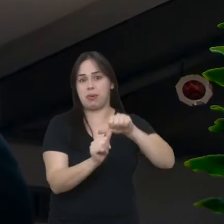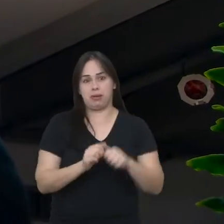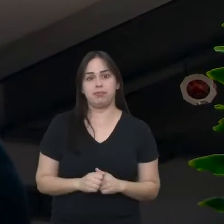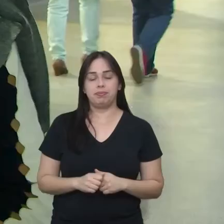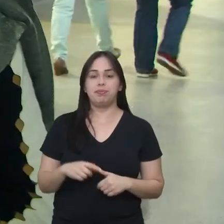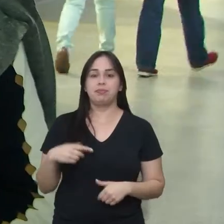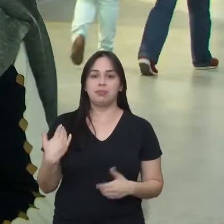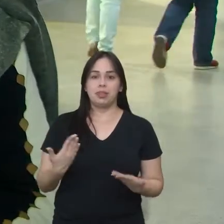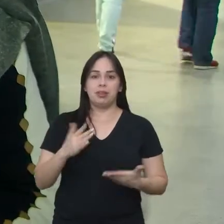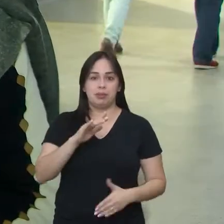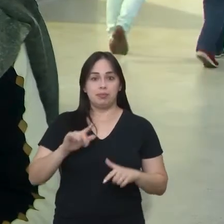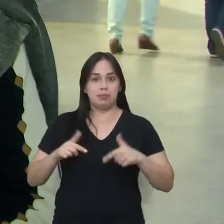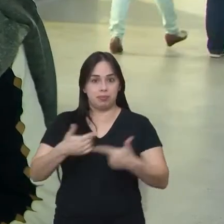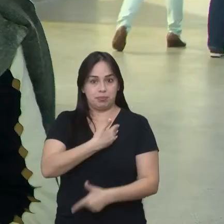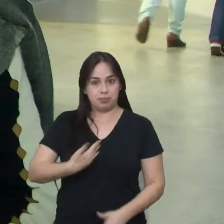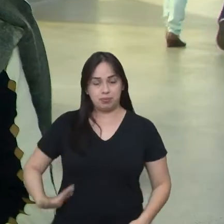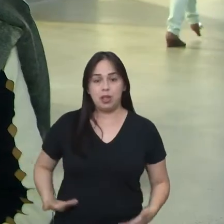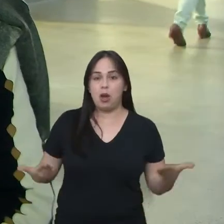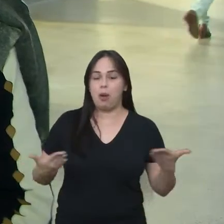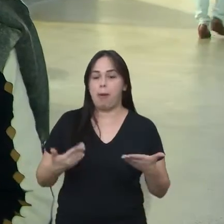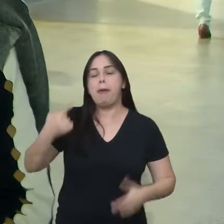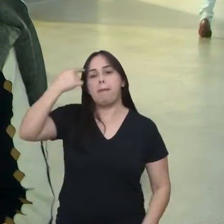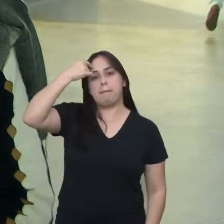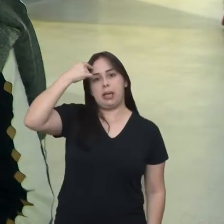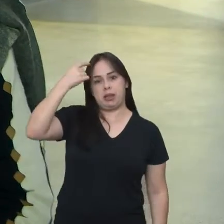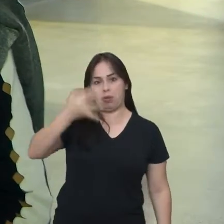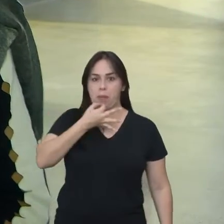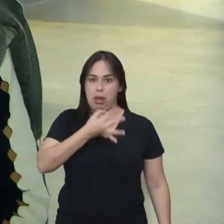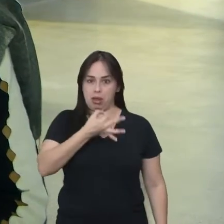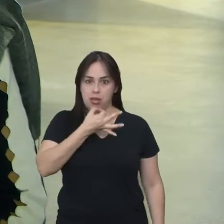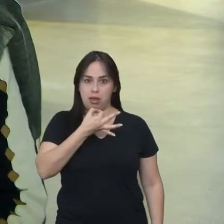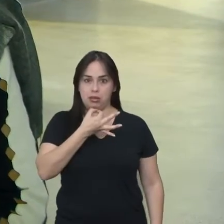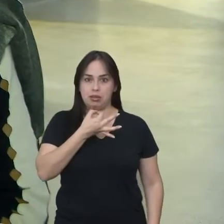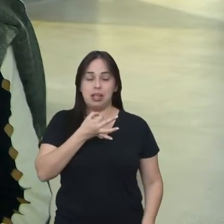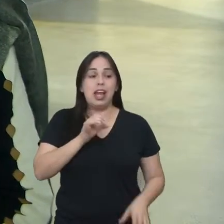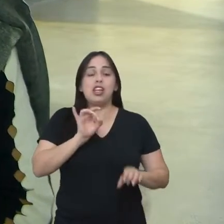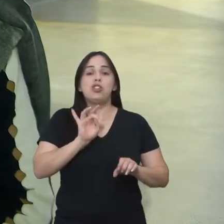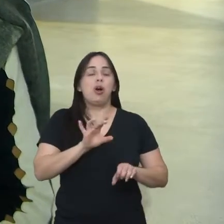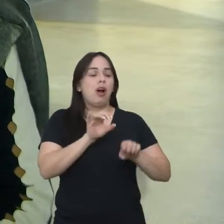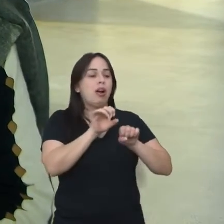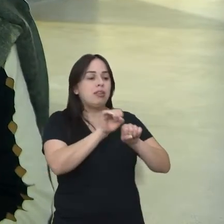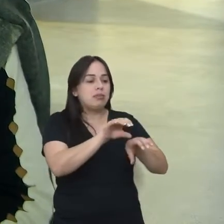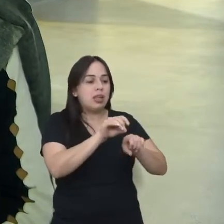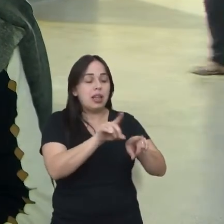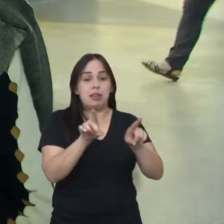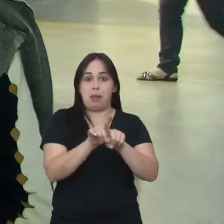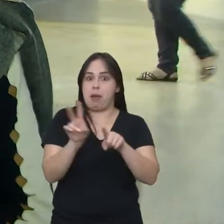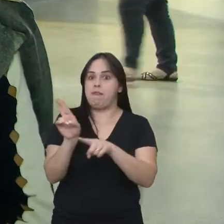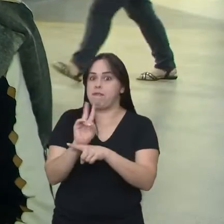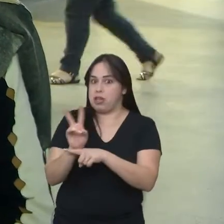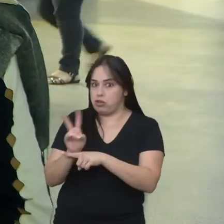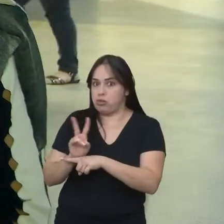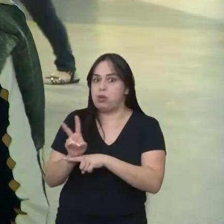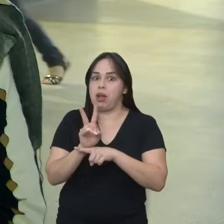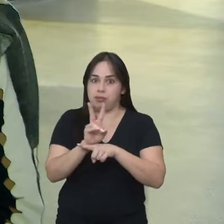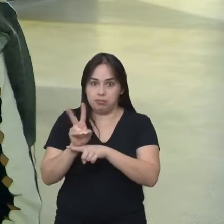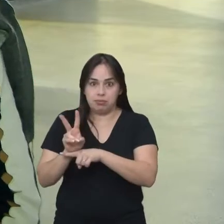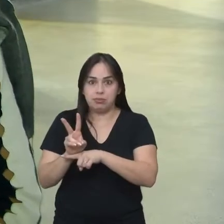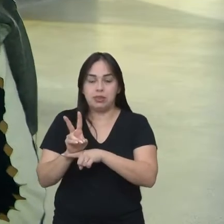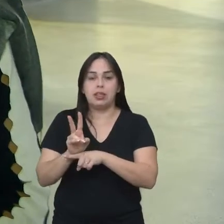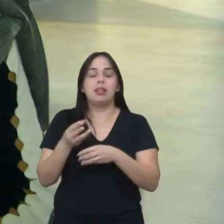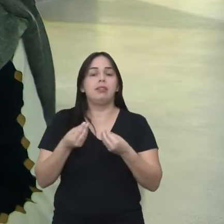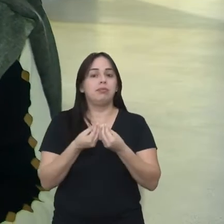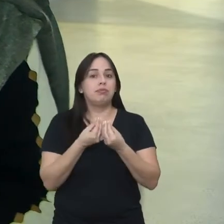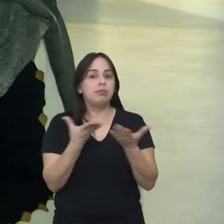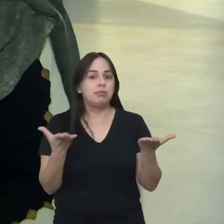este cenário. A política pública hoje penso, não só formar, mas monitorar a ação da segurança